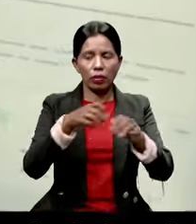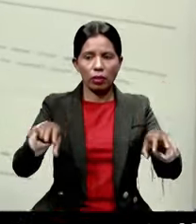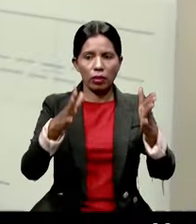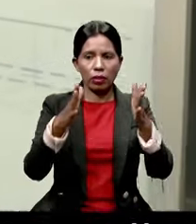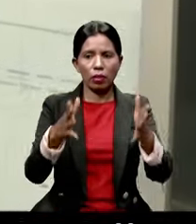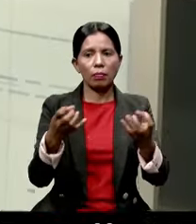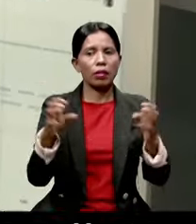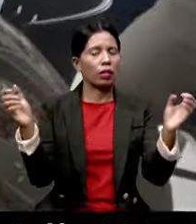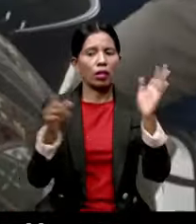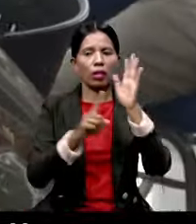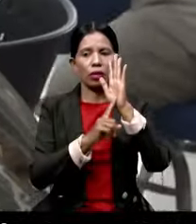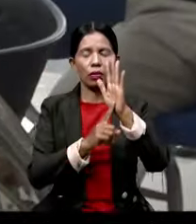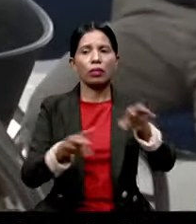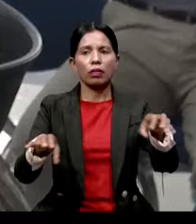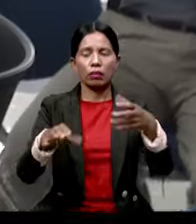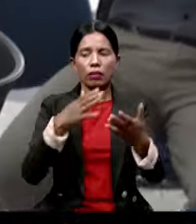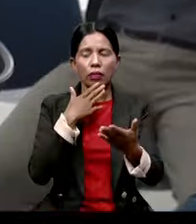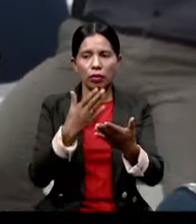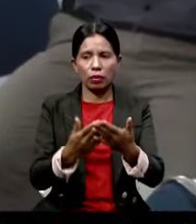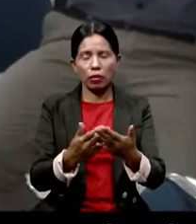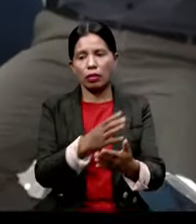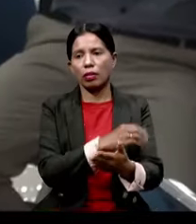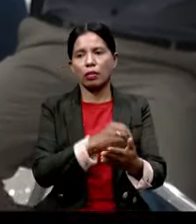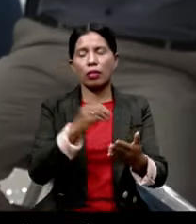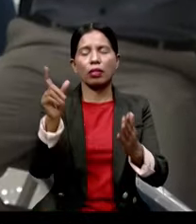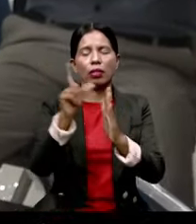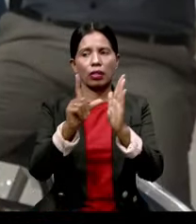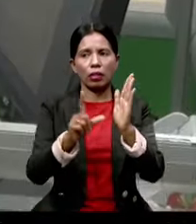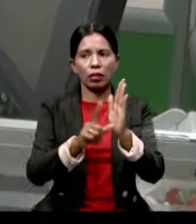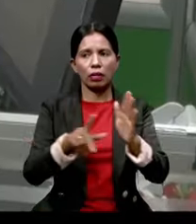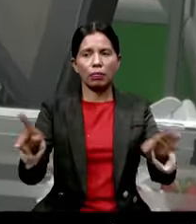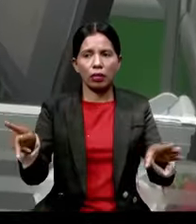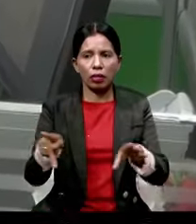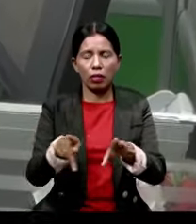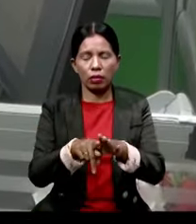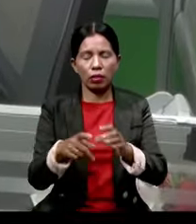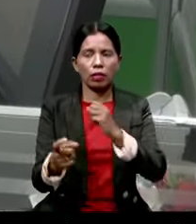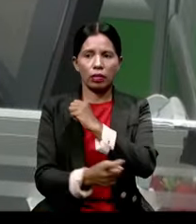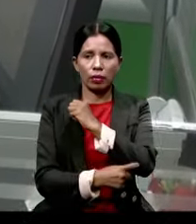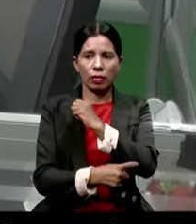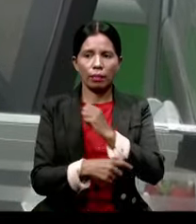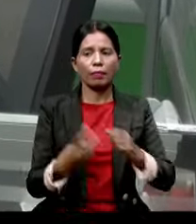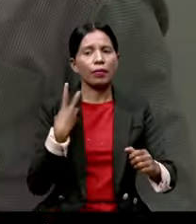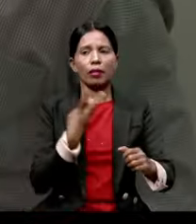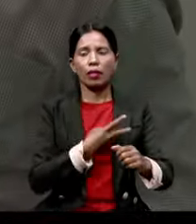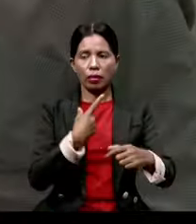uma clarratura disciplina de serviço, no balo manipula a lista presença, no se aplica a sanção.